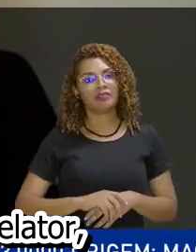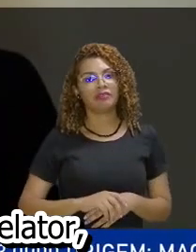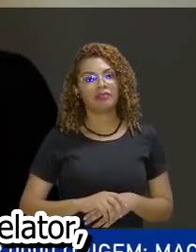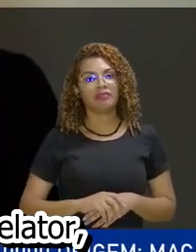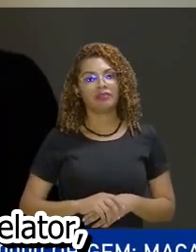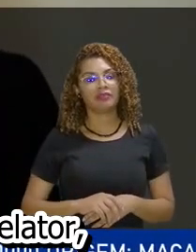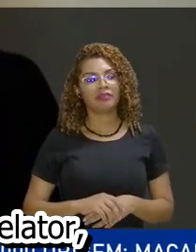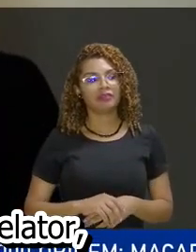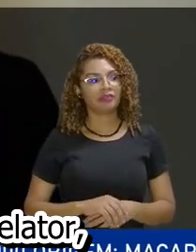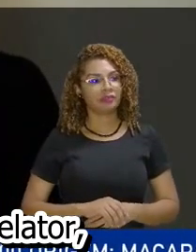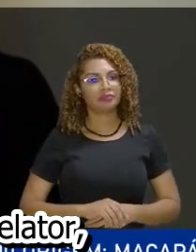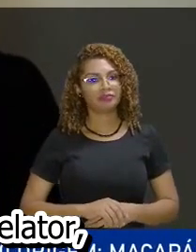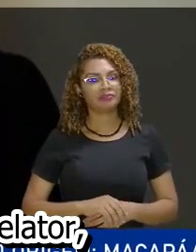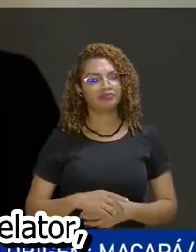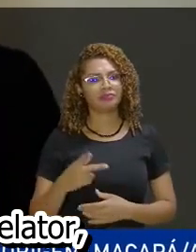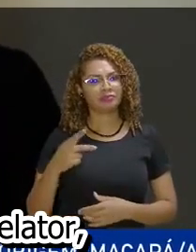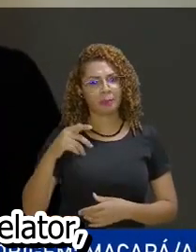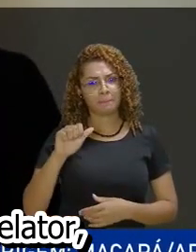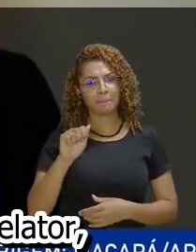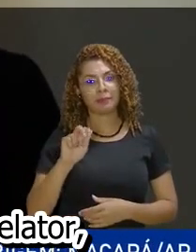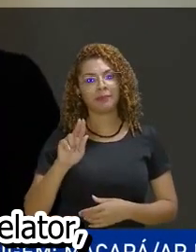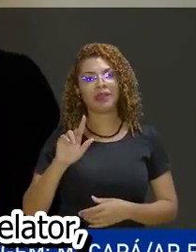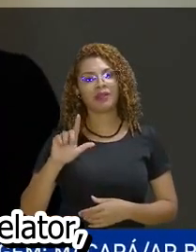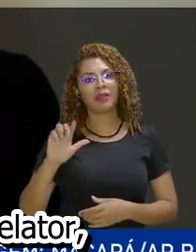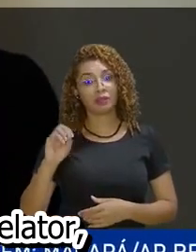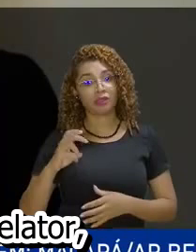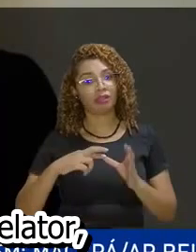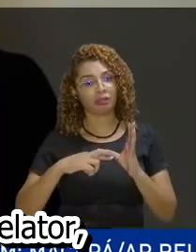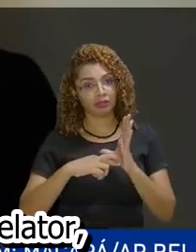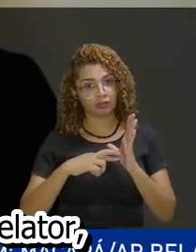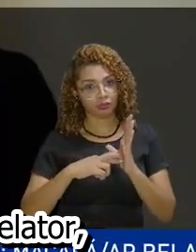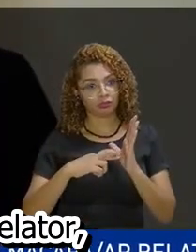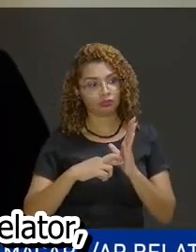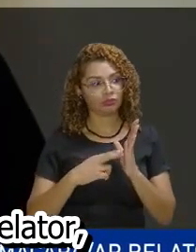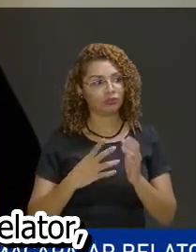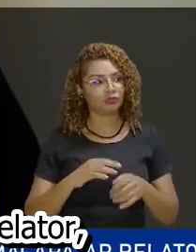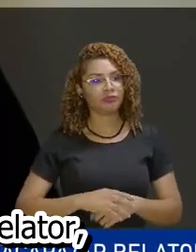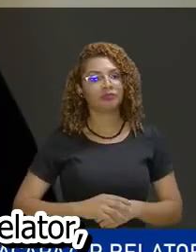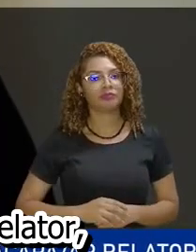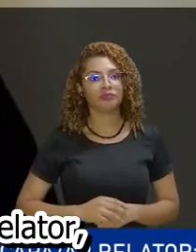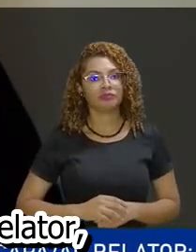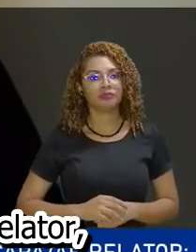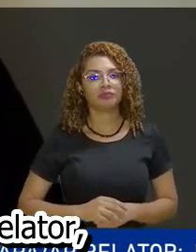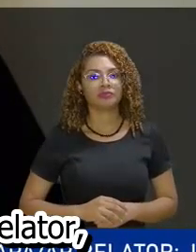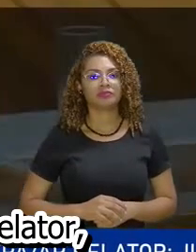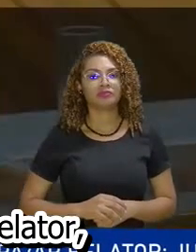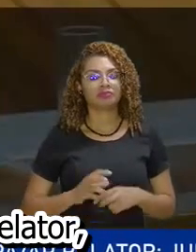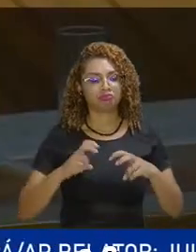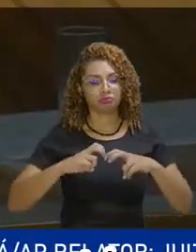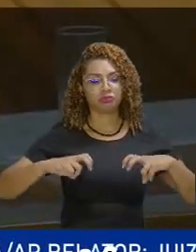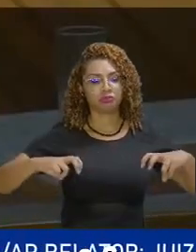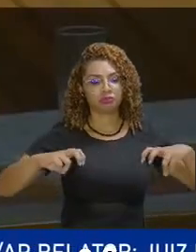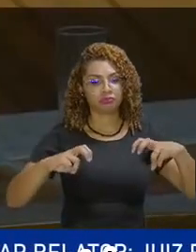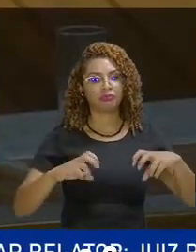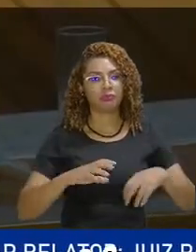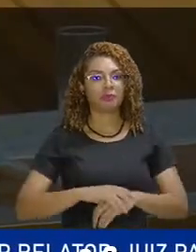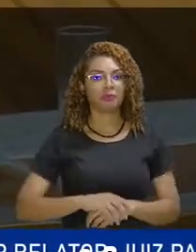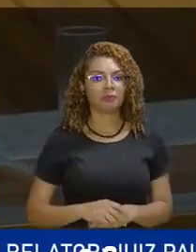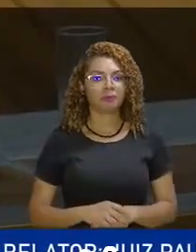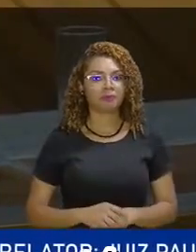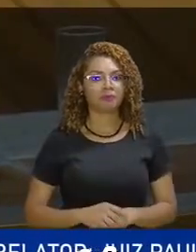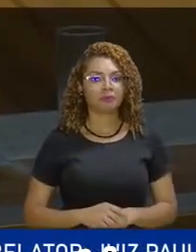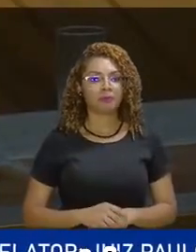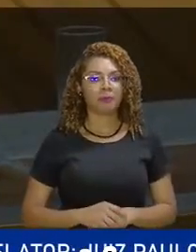Souza, aliás, Paulo Madeira é o relator, Tina Souza e João Lages. Ilustre relator, com a palavra. Presidente municipal,